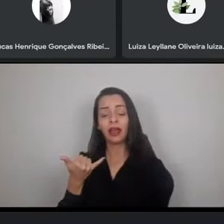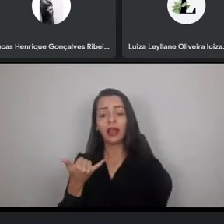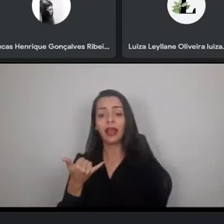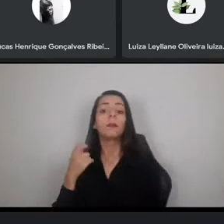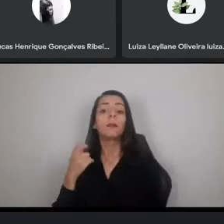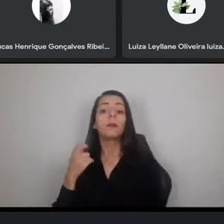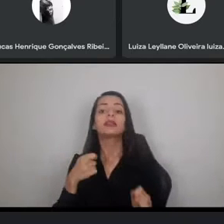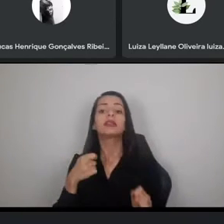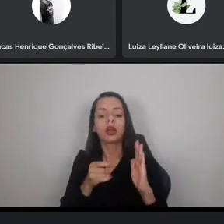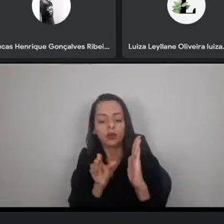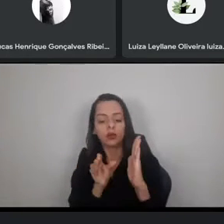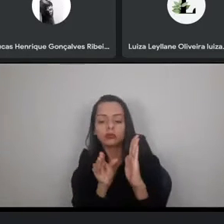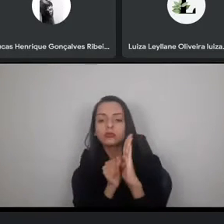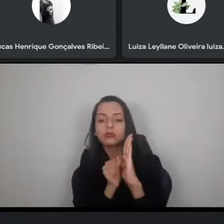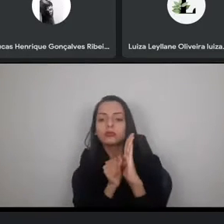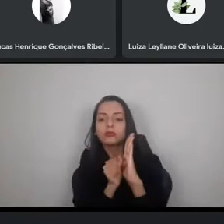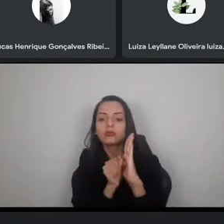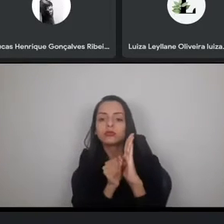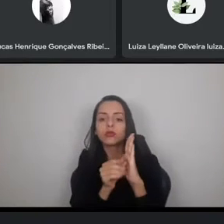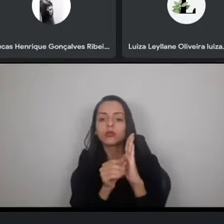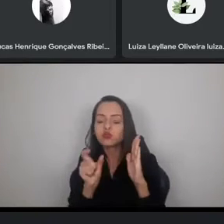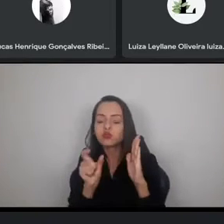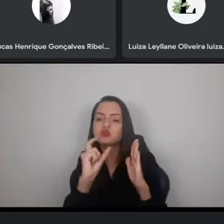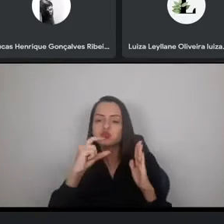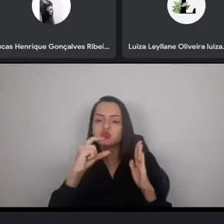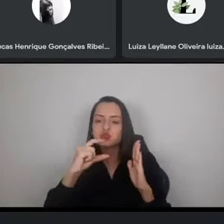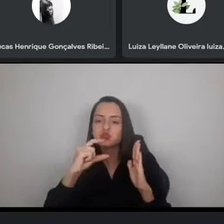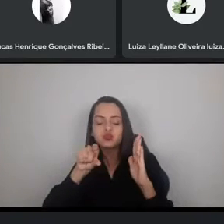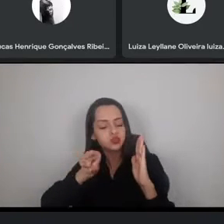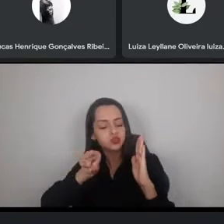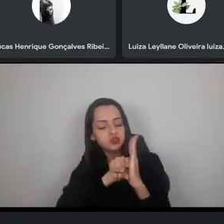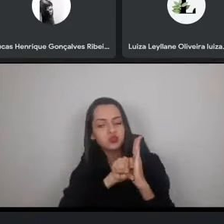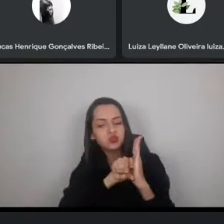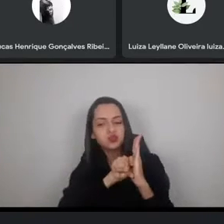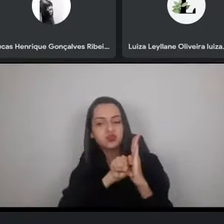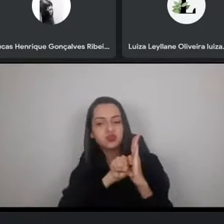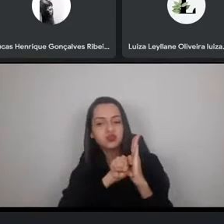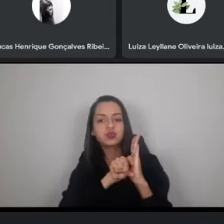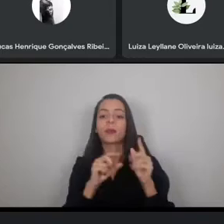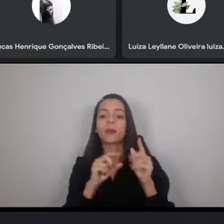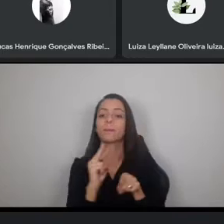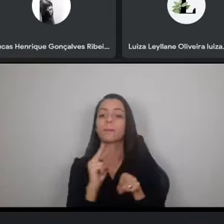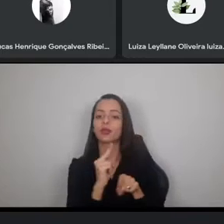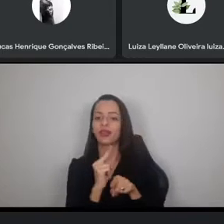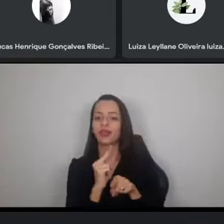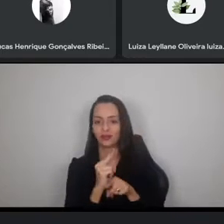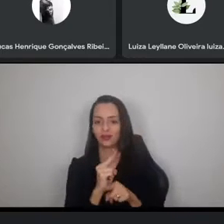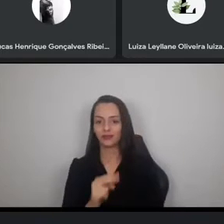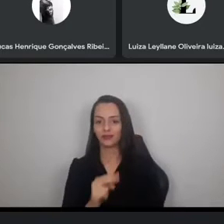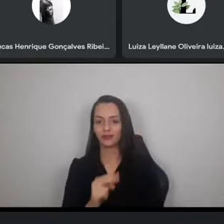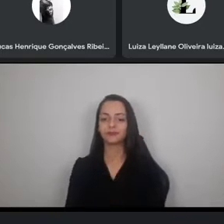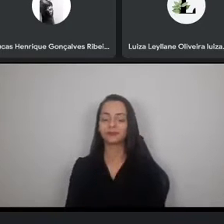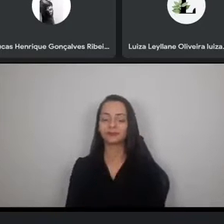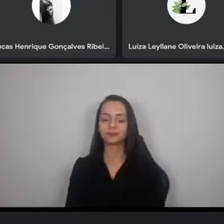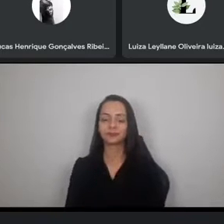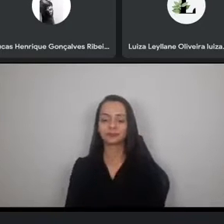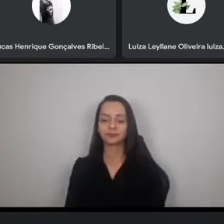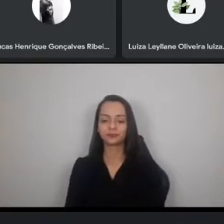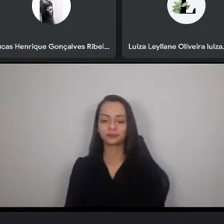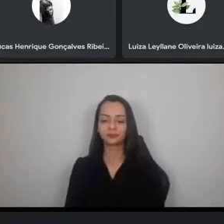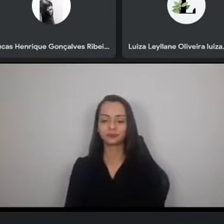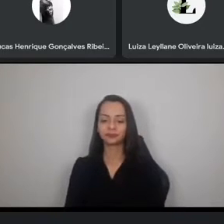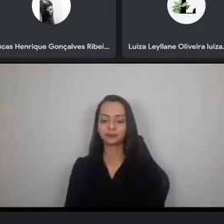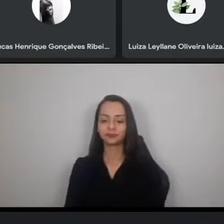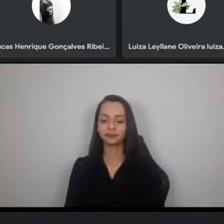proteção, com as tampas de proteção para cada tomada. Porque a criança, na maioria das vezes, ela